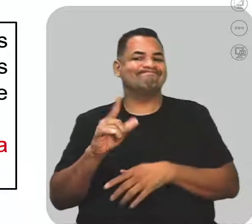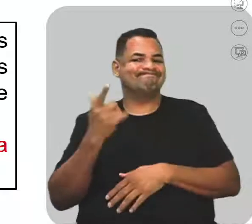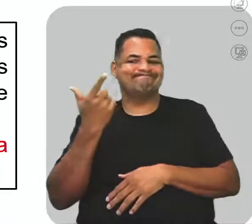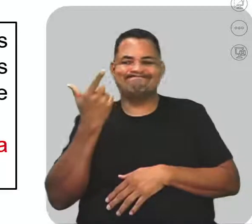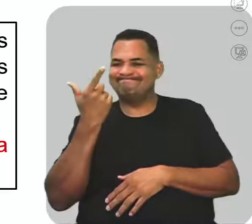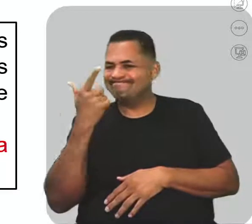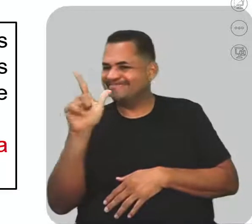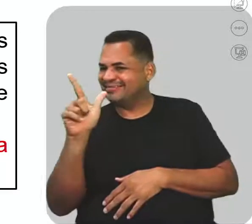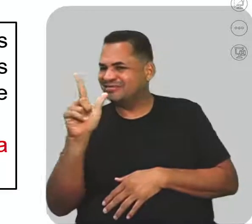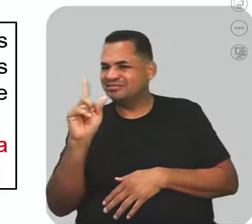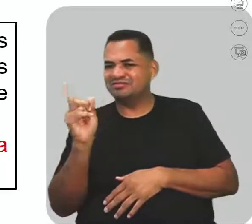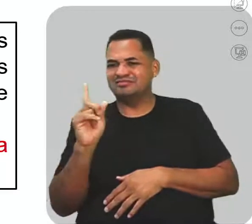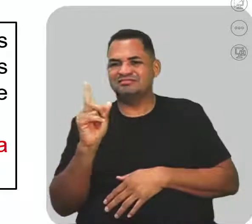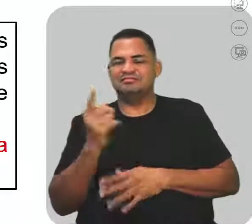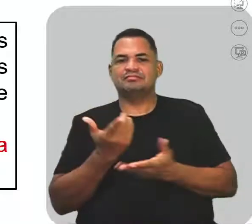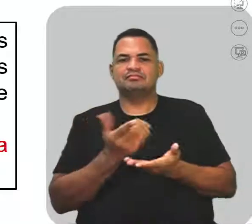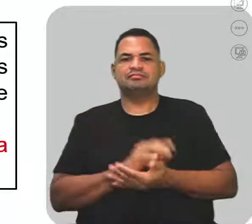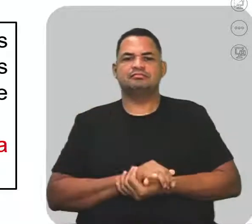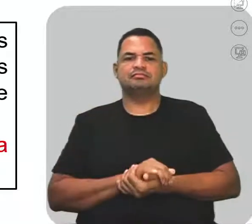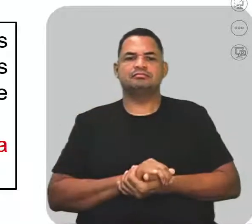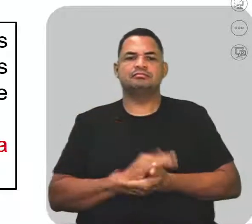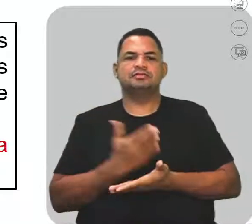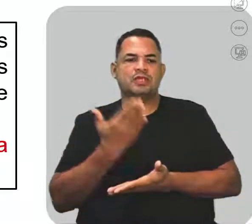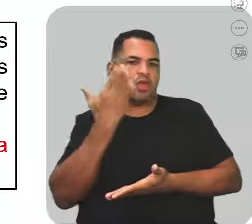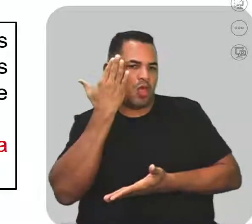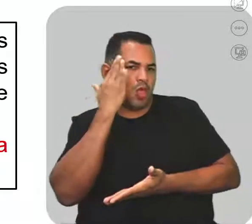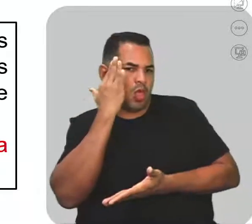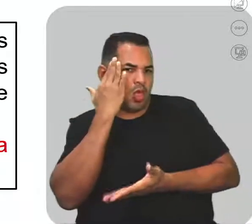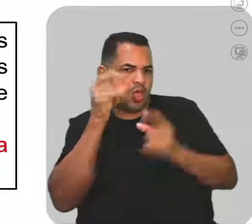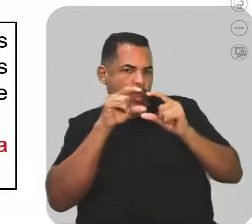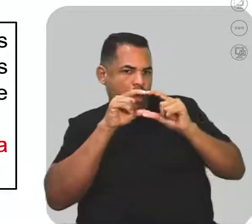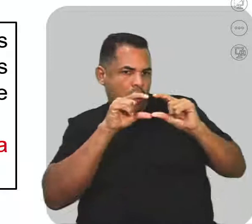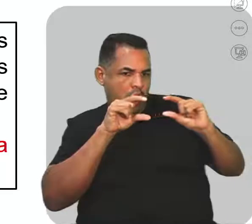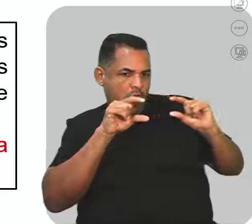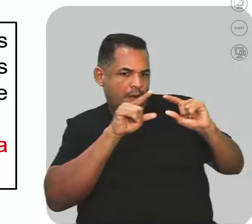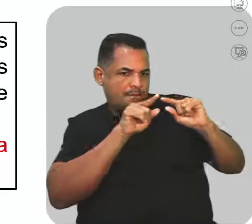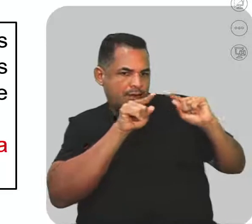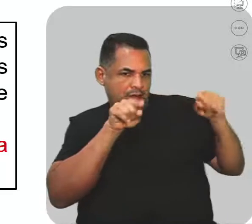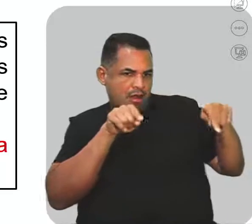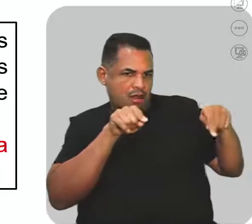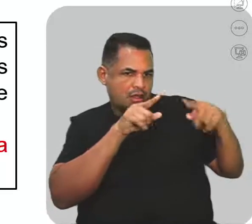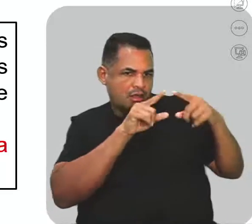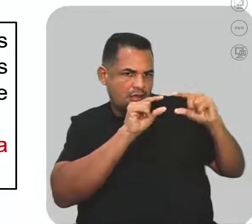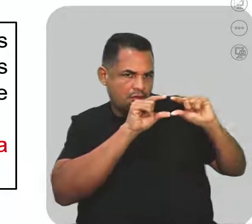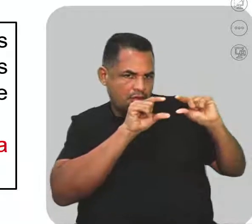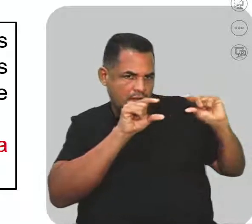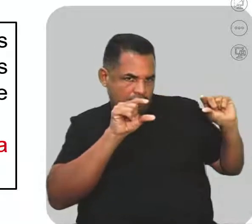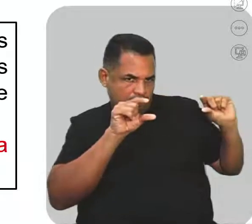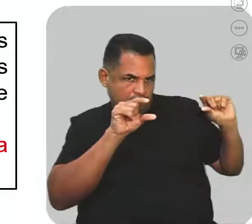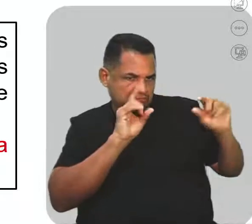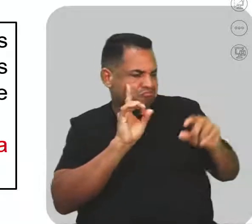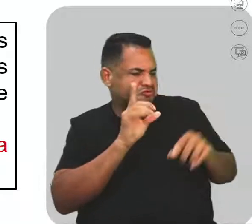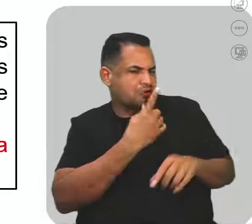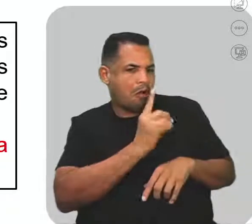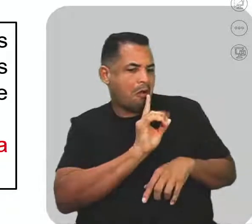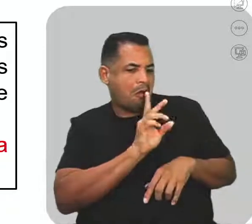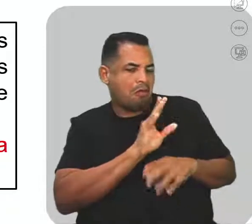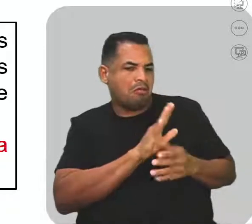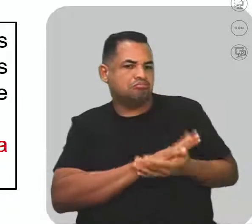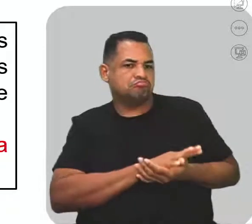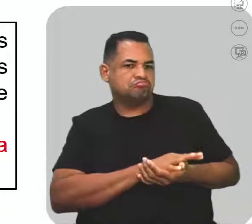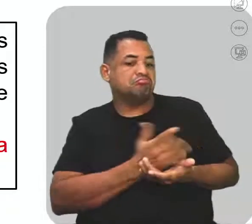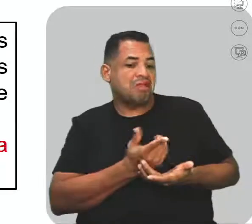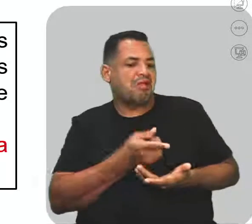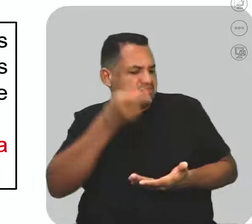Ou seja, nós estamos vendo que a compreensão dessa primeira oração, por ela só basta, né?